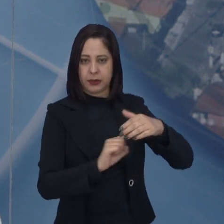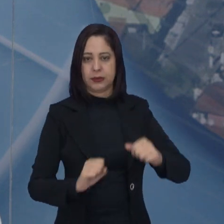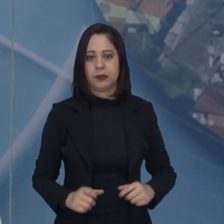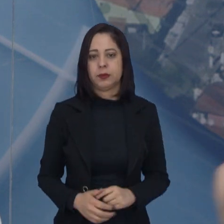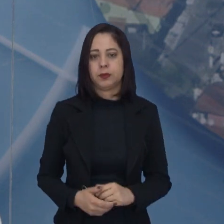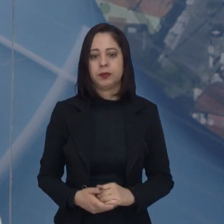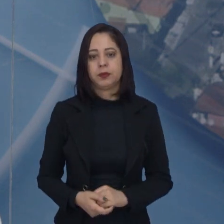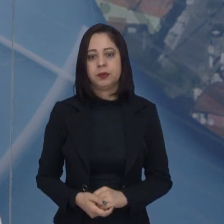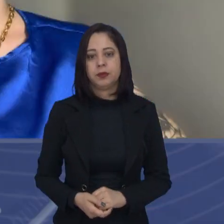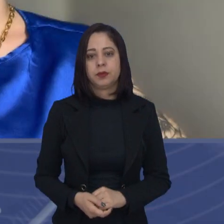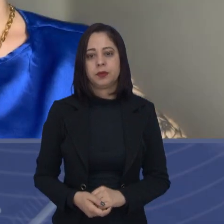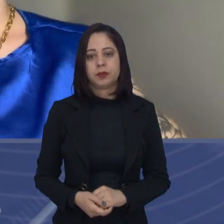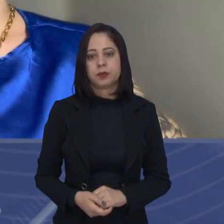casa.